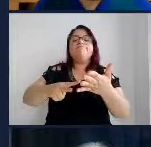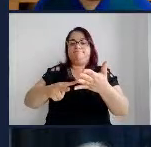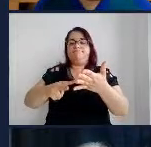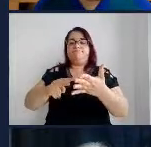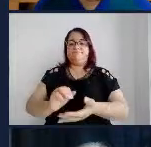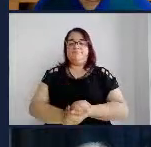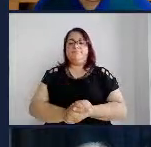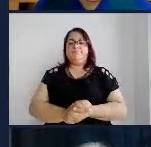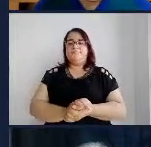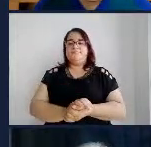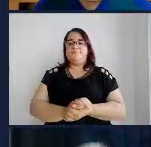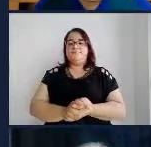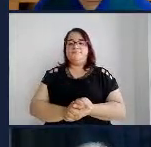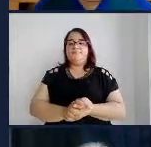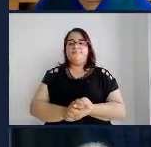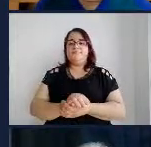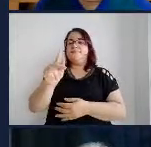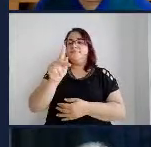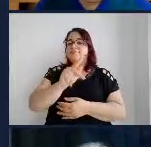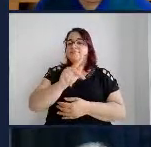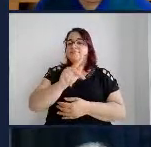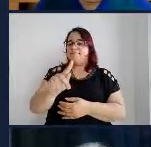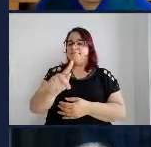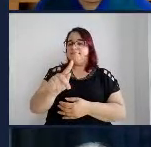Professor, corresponde?